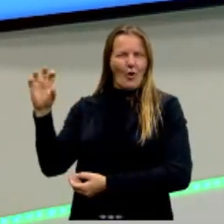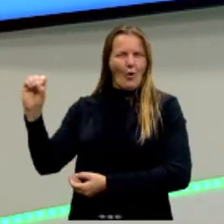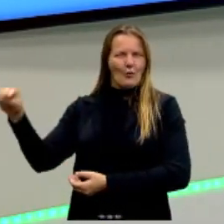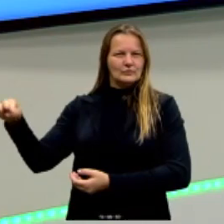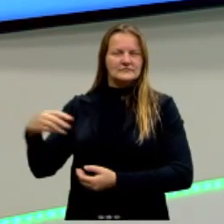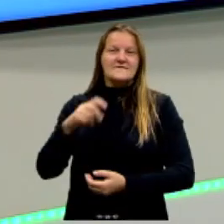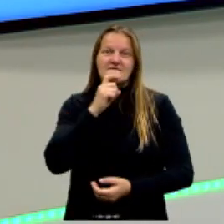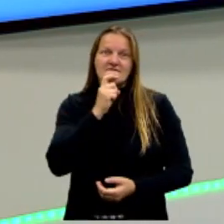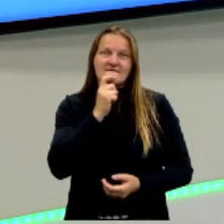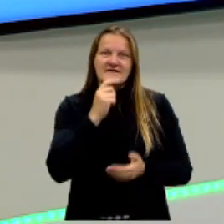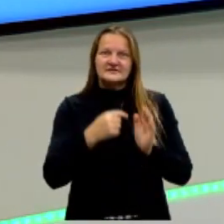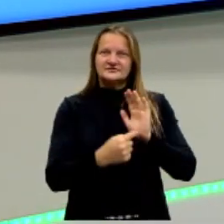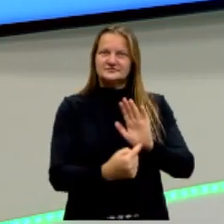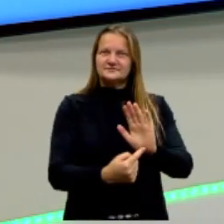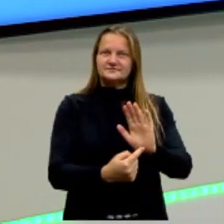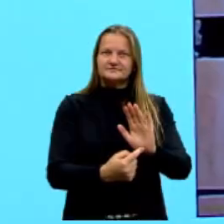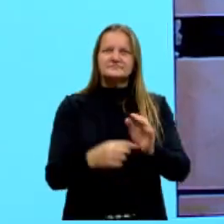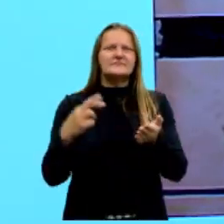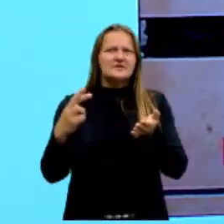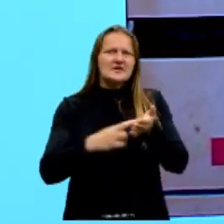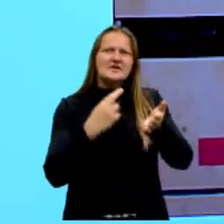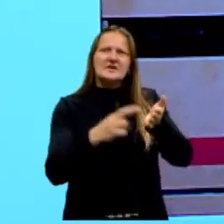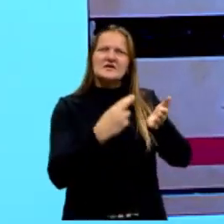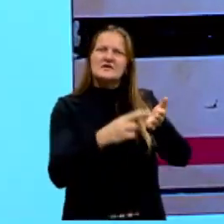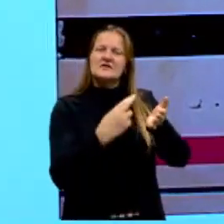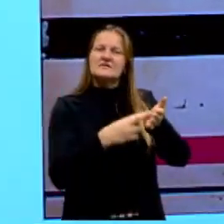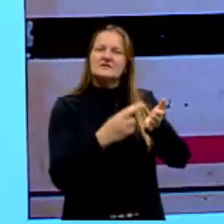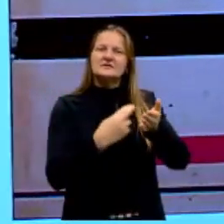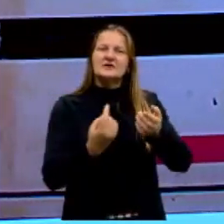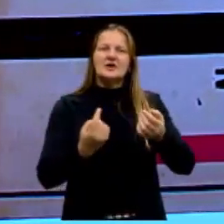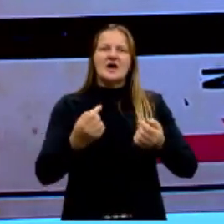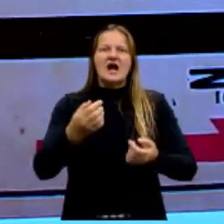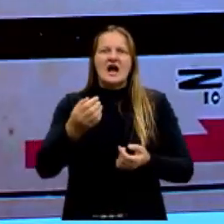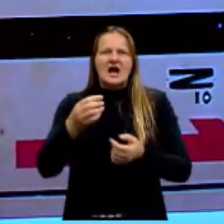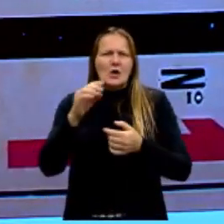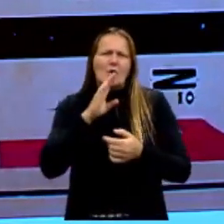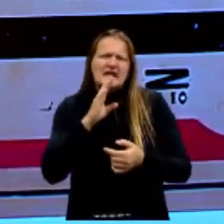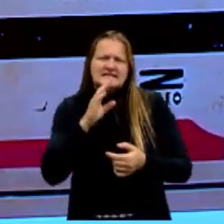Verde revista de antropofagia